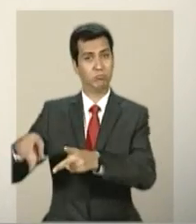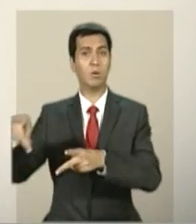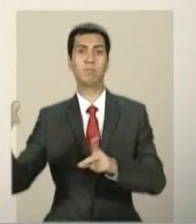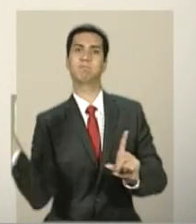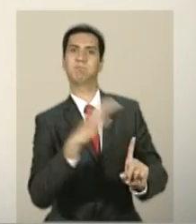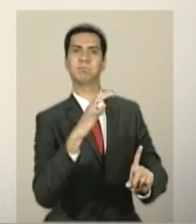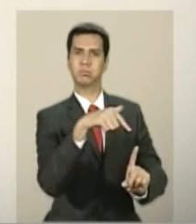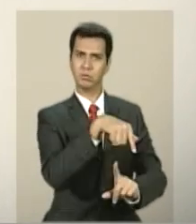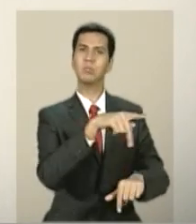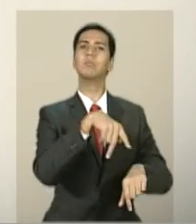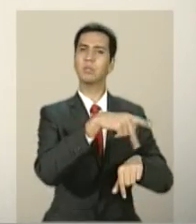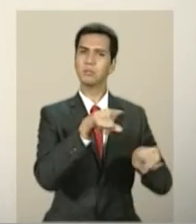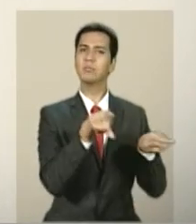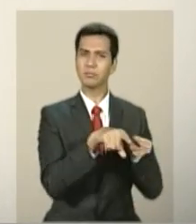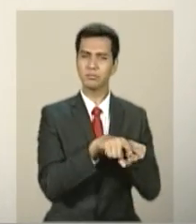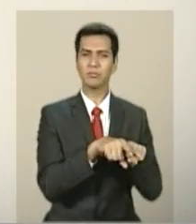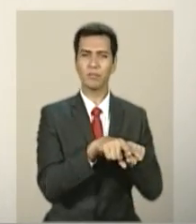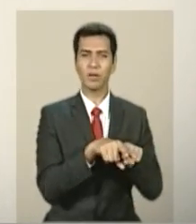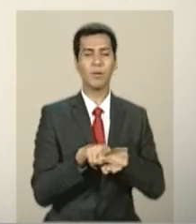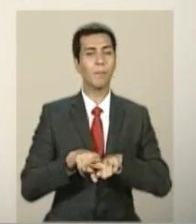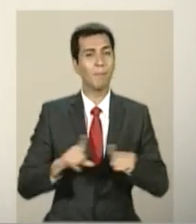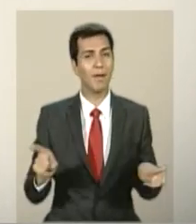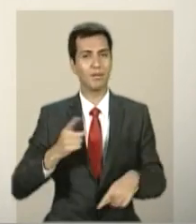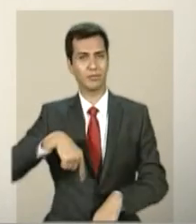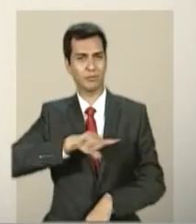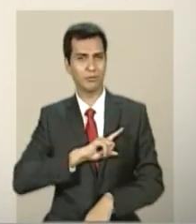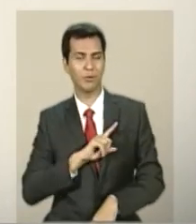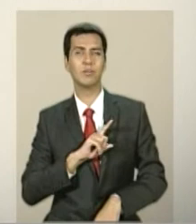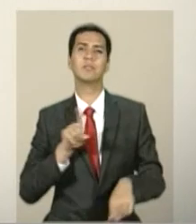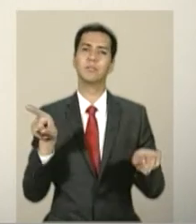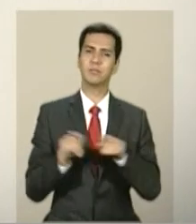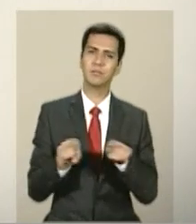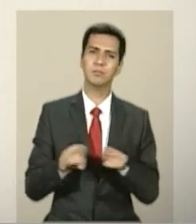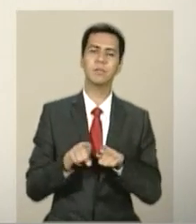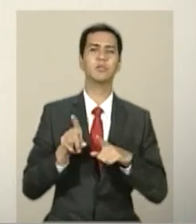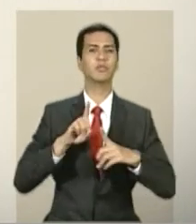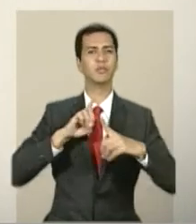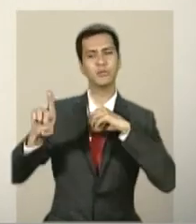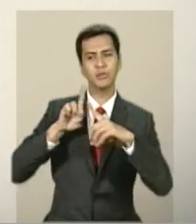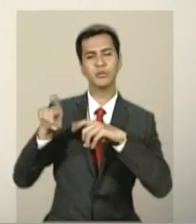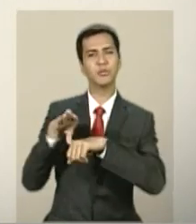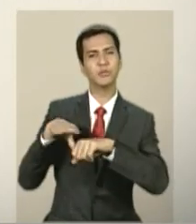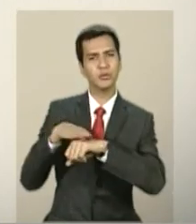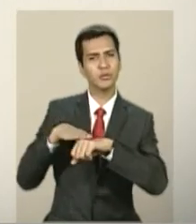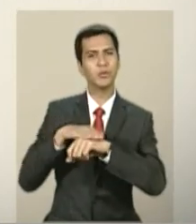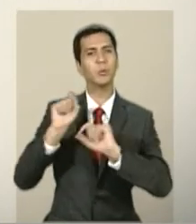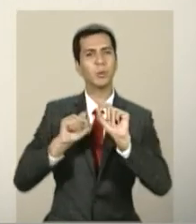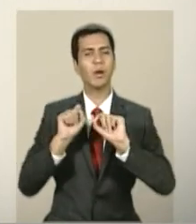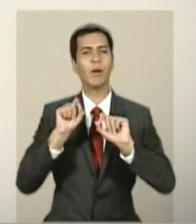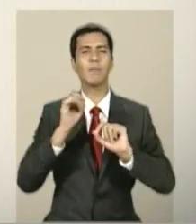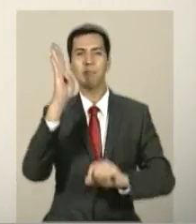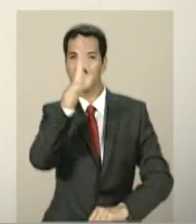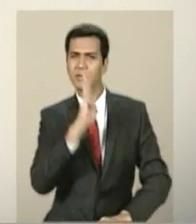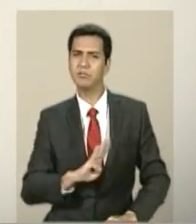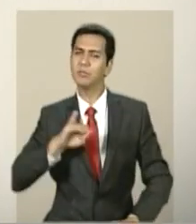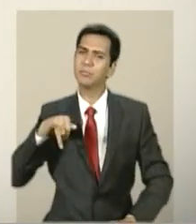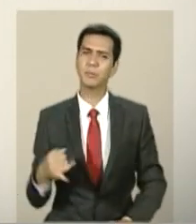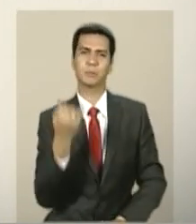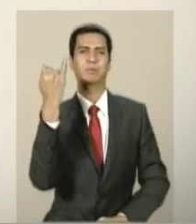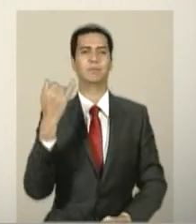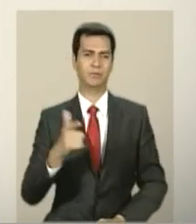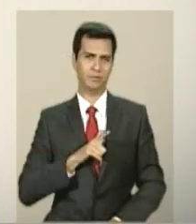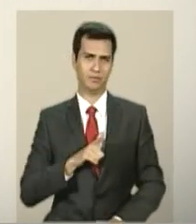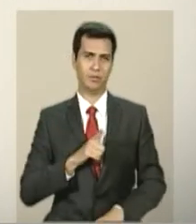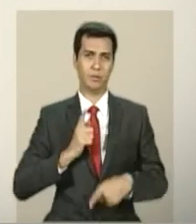mas Falamos também Luciano das oportunidades no Brasil que vai atravessando essa crise mundial numa